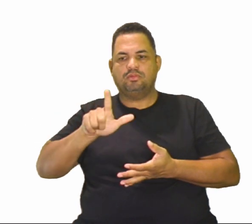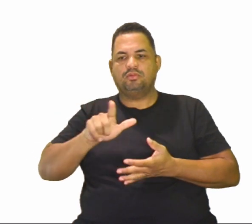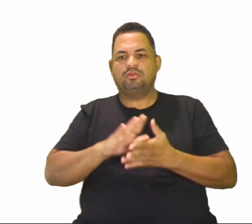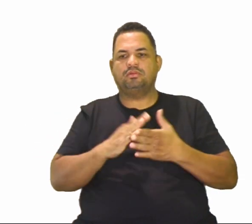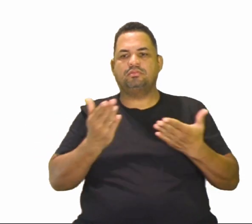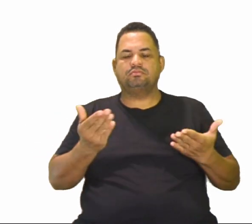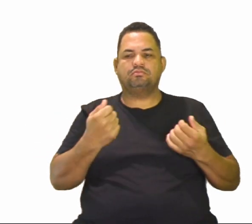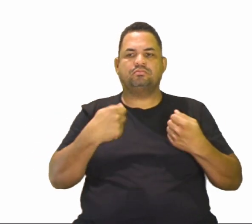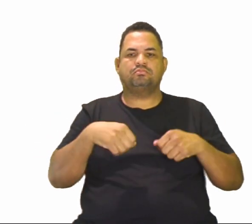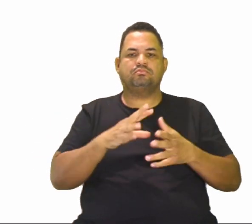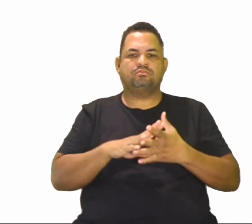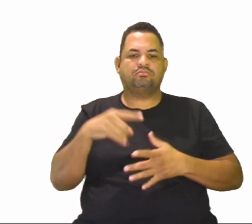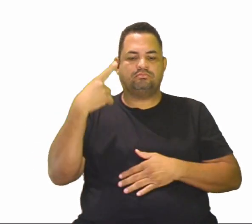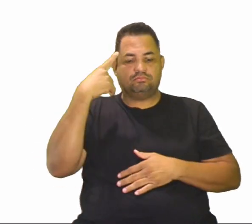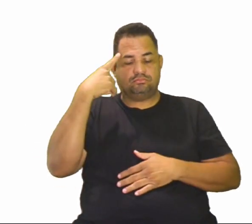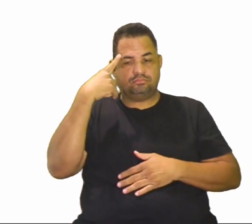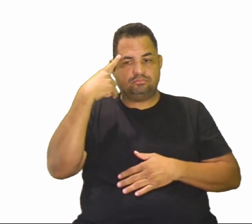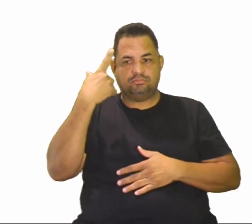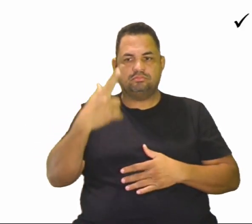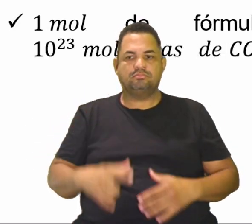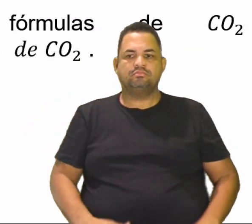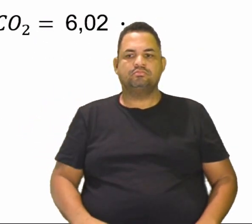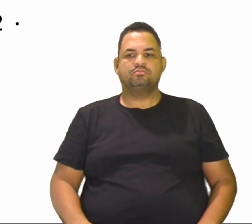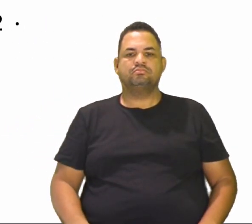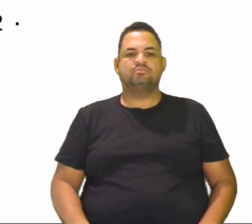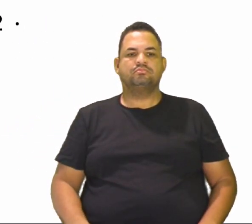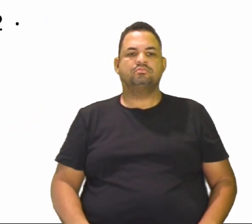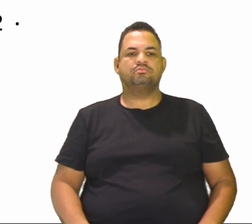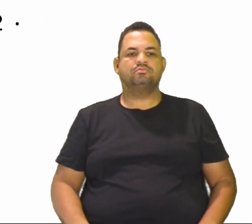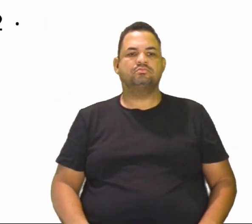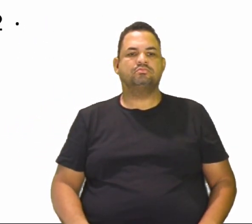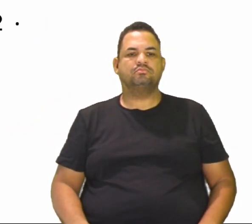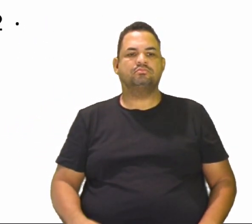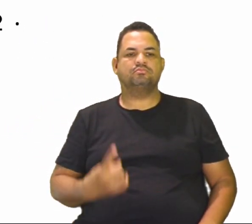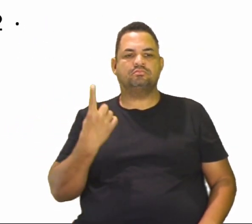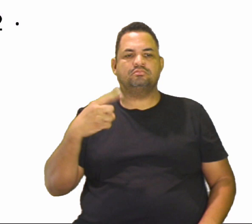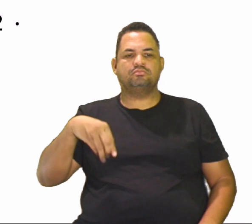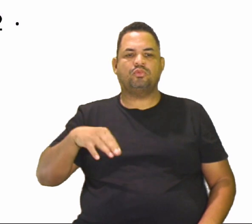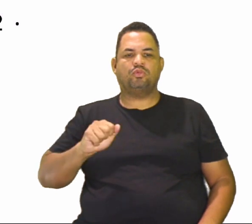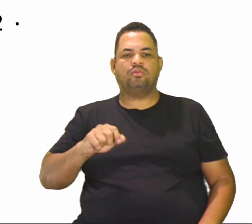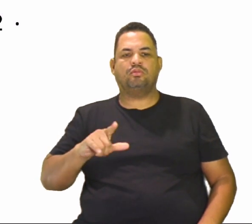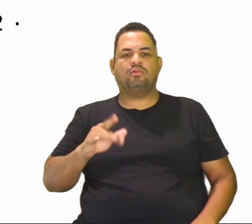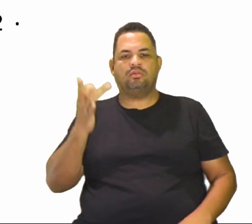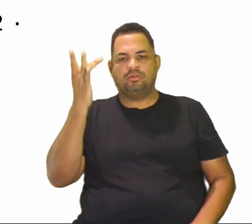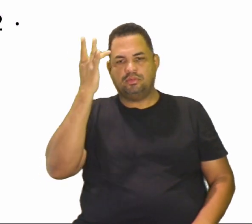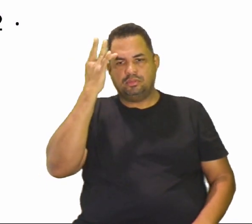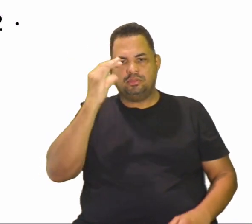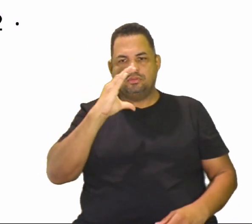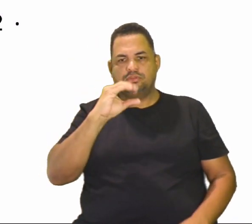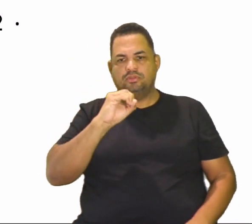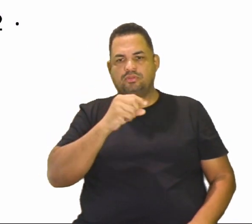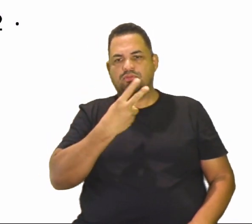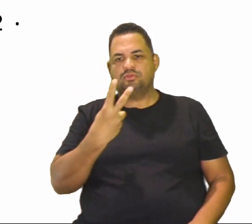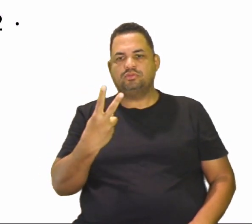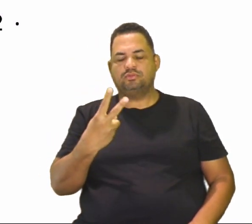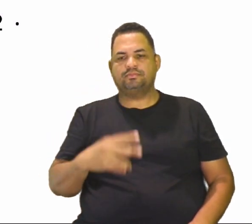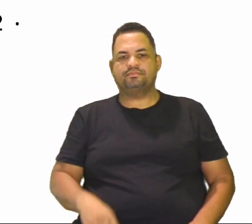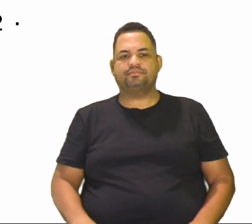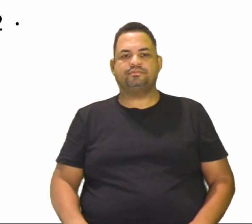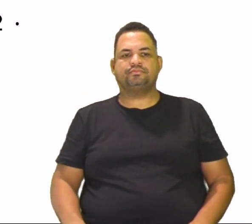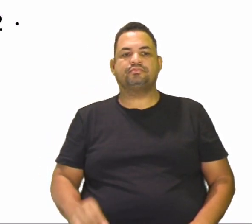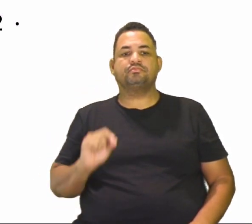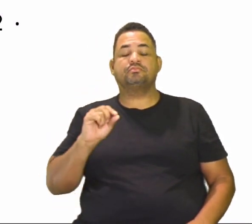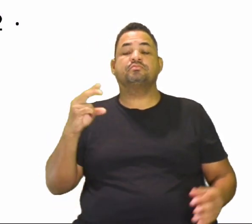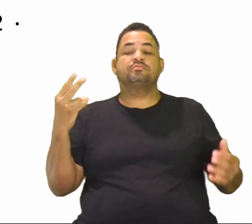poder refletir, tá certo? E aí, um mol de fórmulas de CO2. O